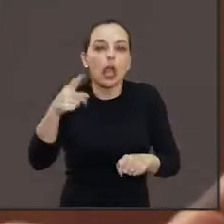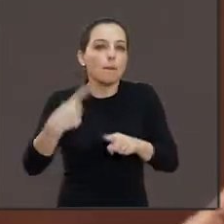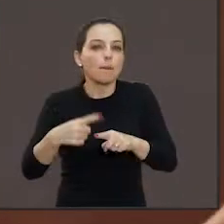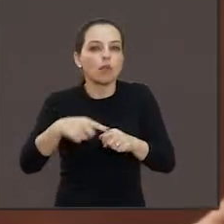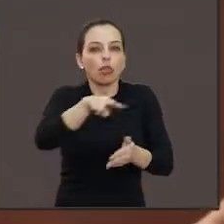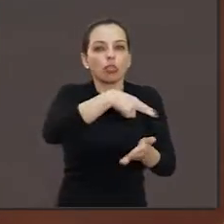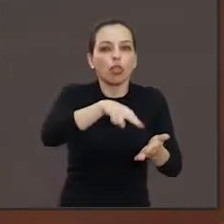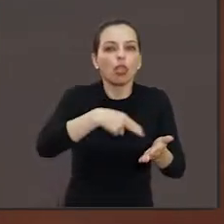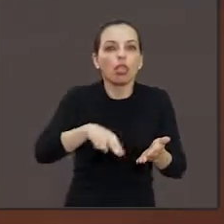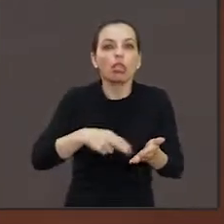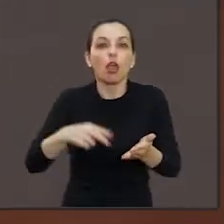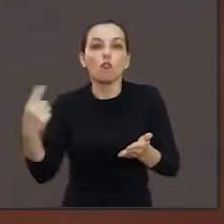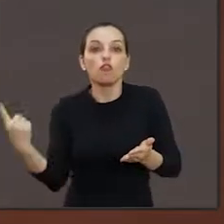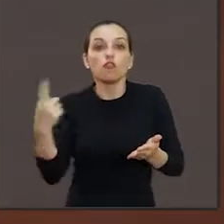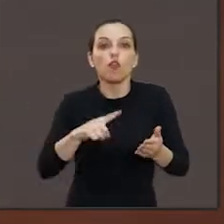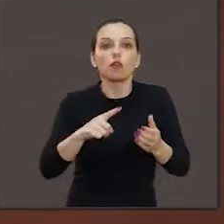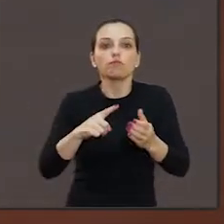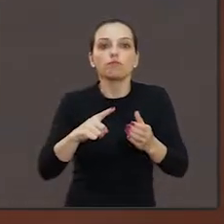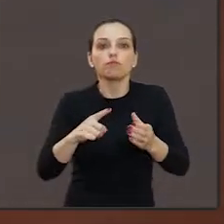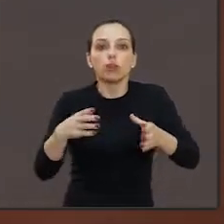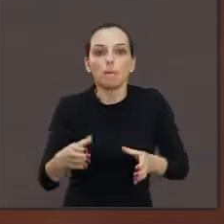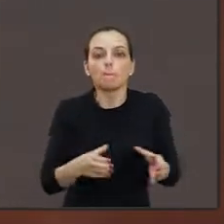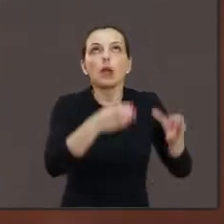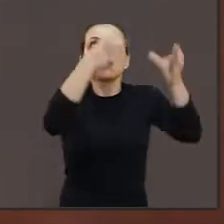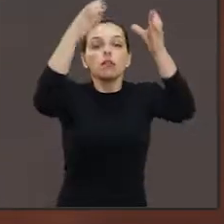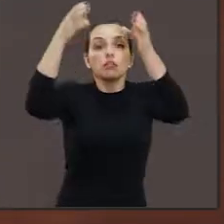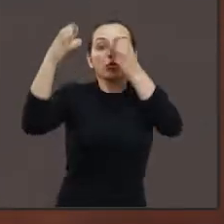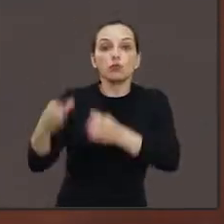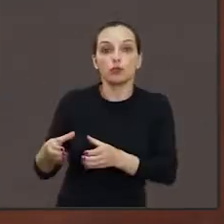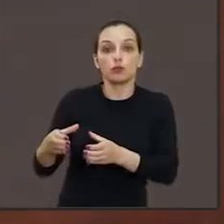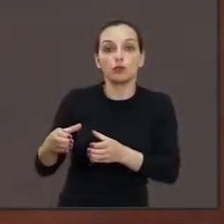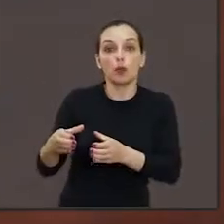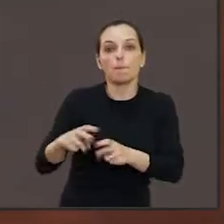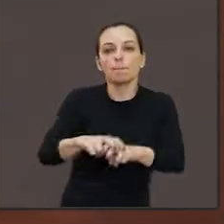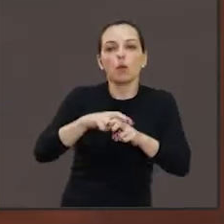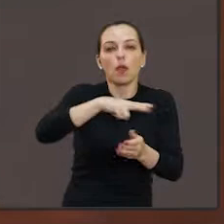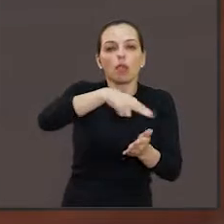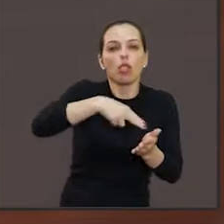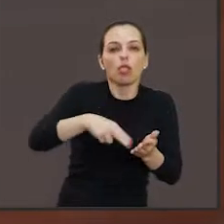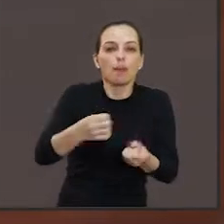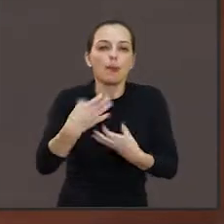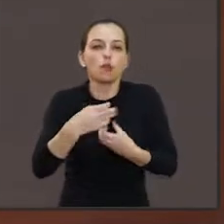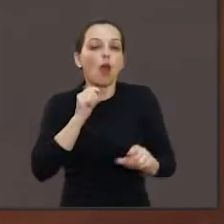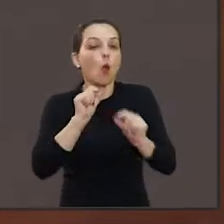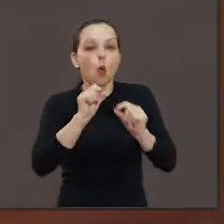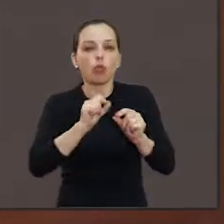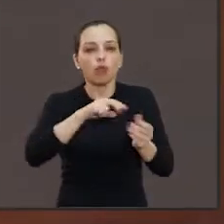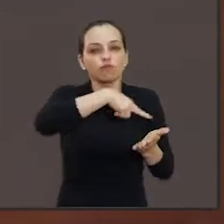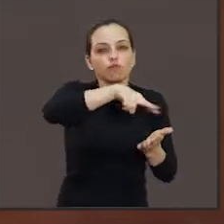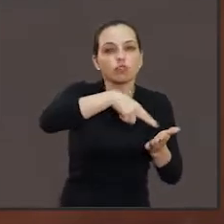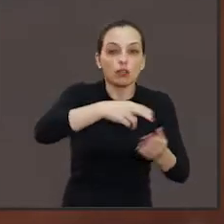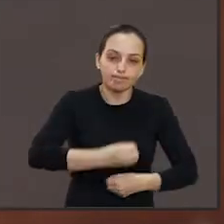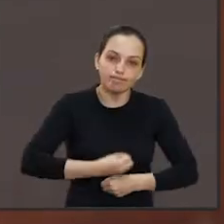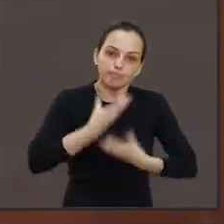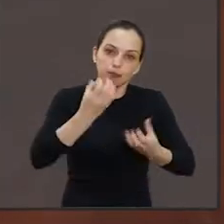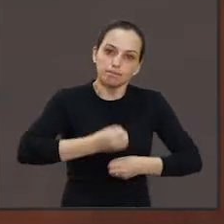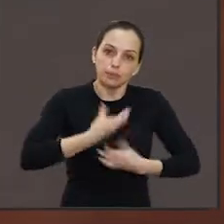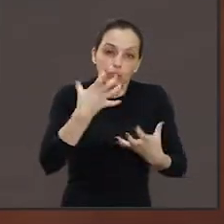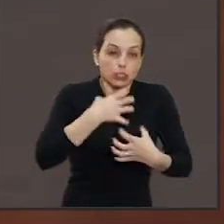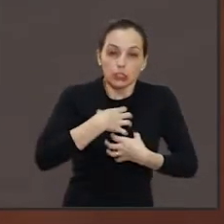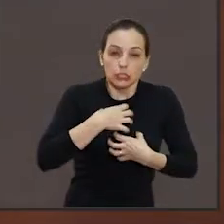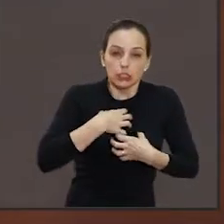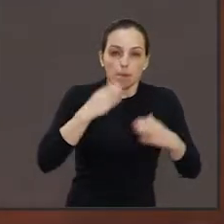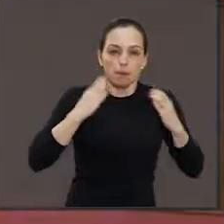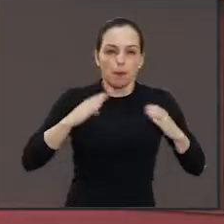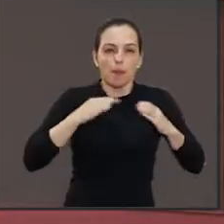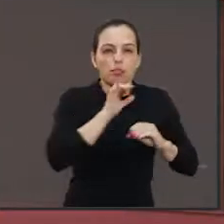espaço dela, que você tem o seu, e ela te dá uma coisa que a gente aprende no direito. Você aprende que o seu